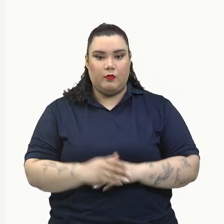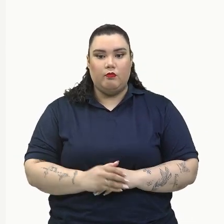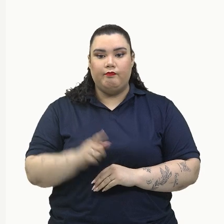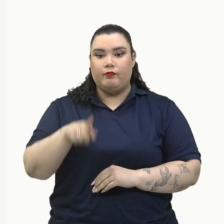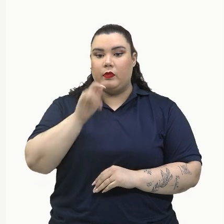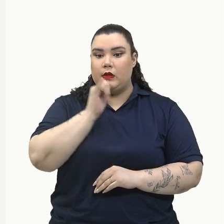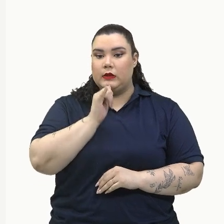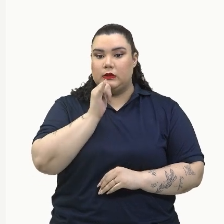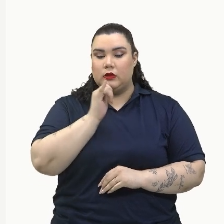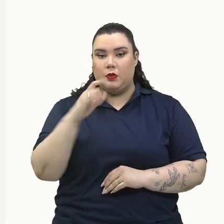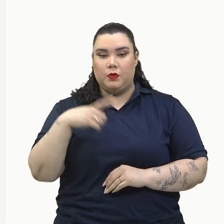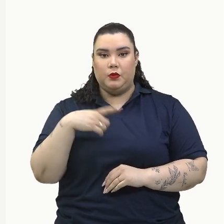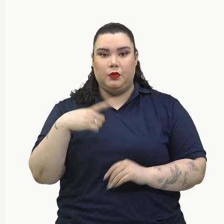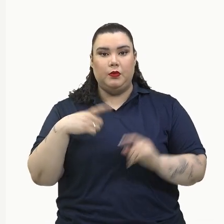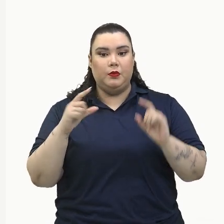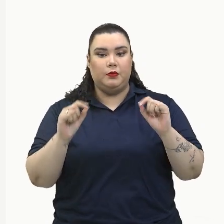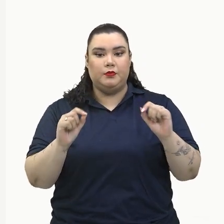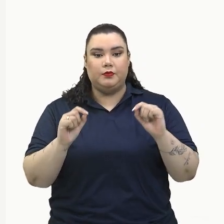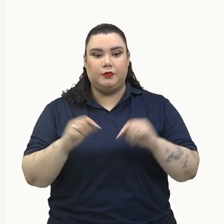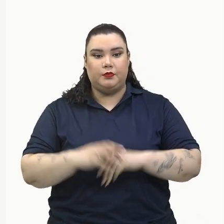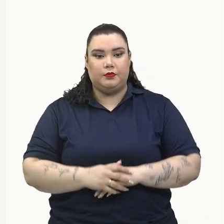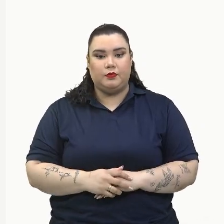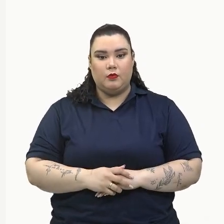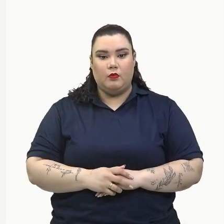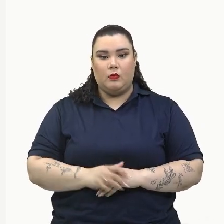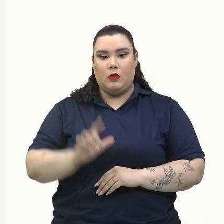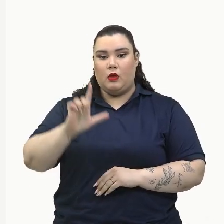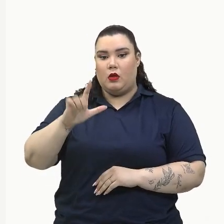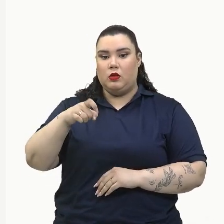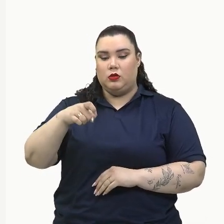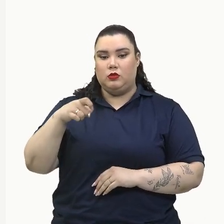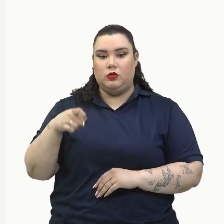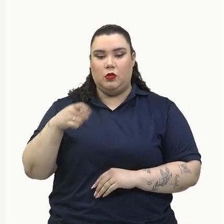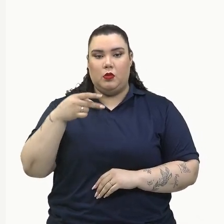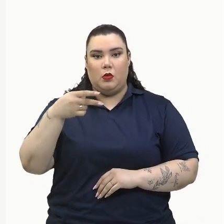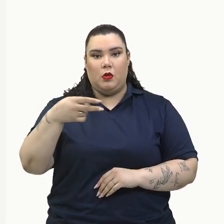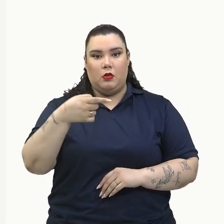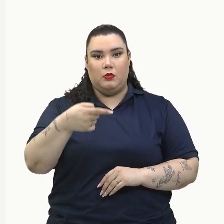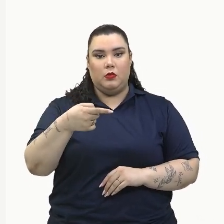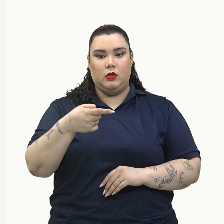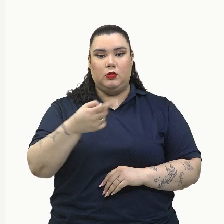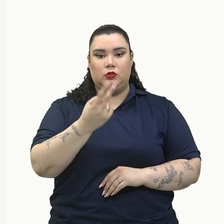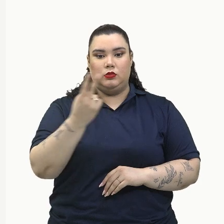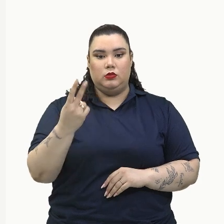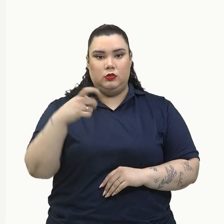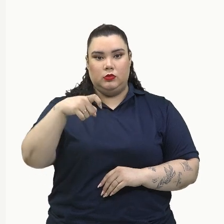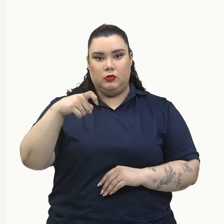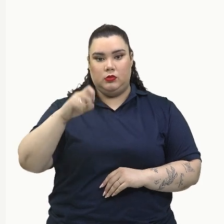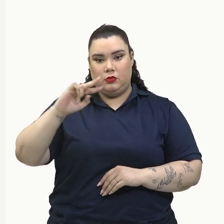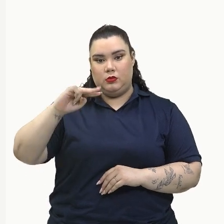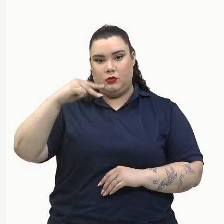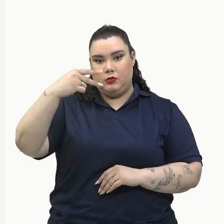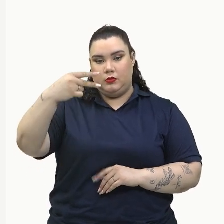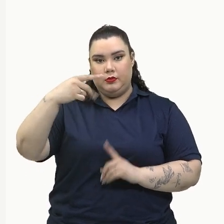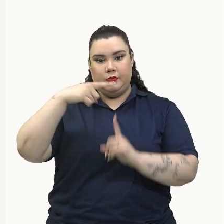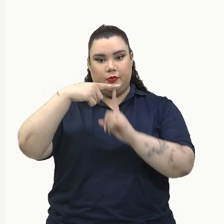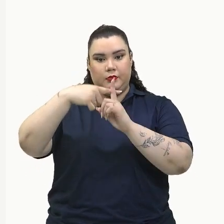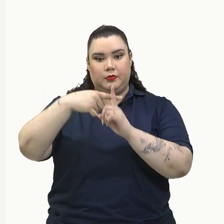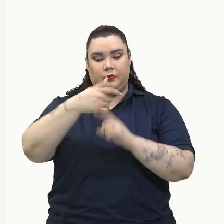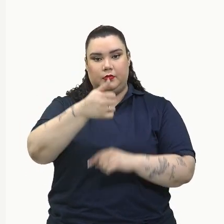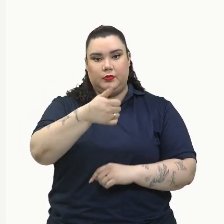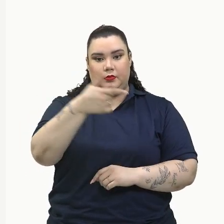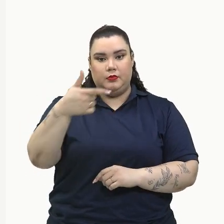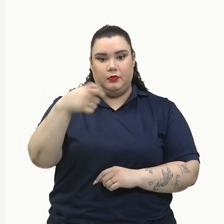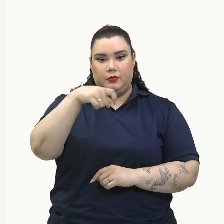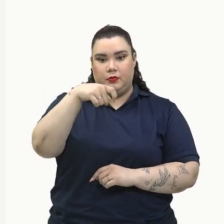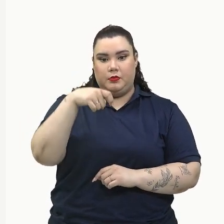exemplo, temos L de x igual a menos 2x² mais